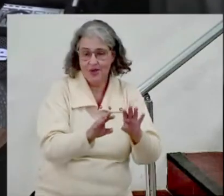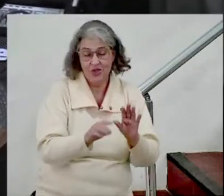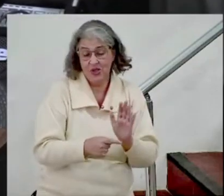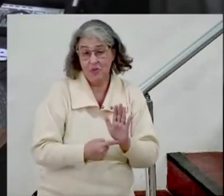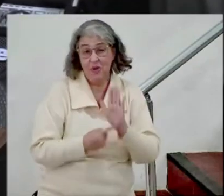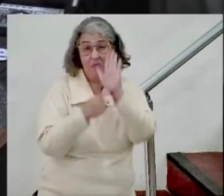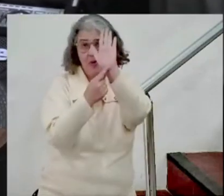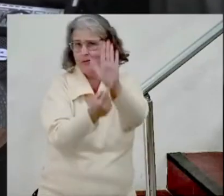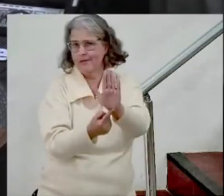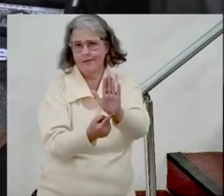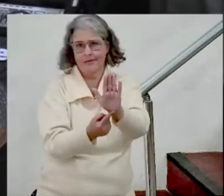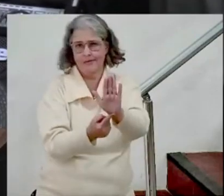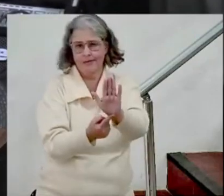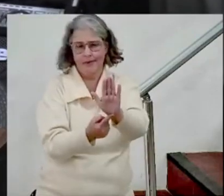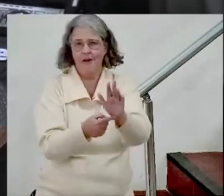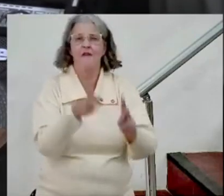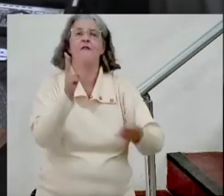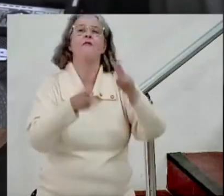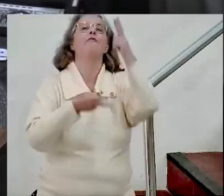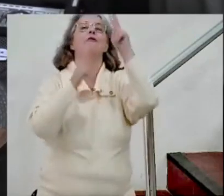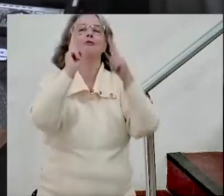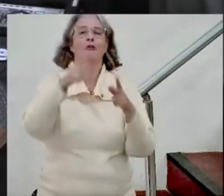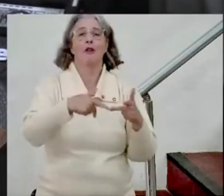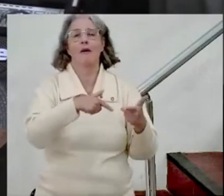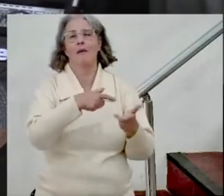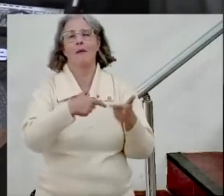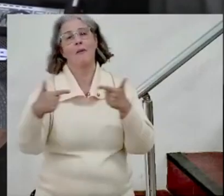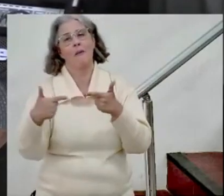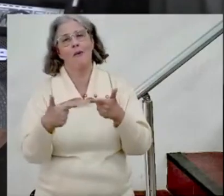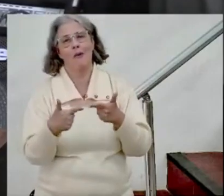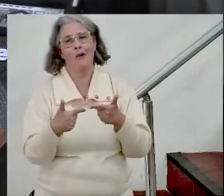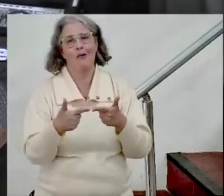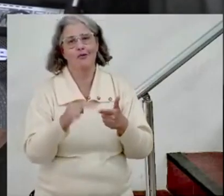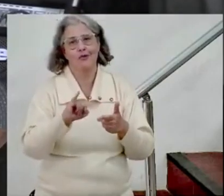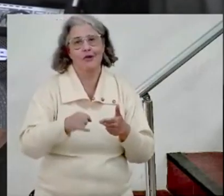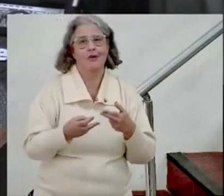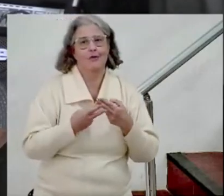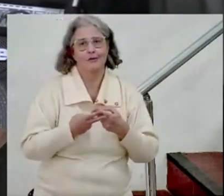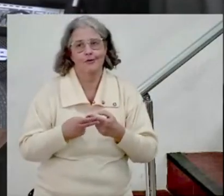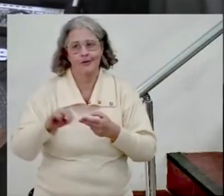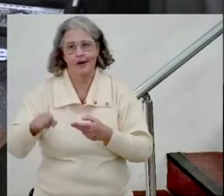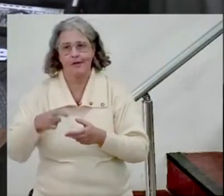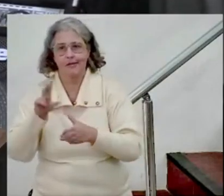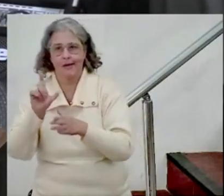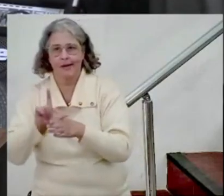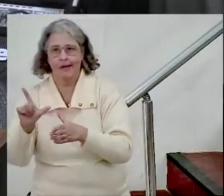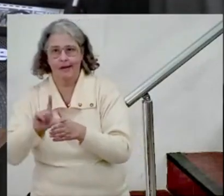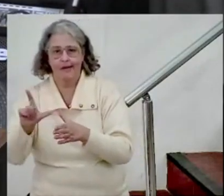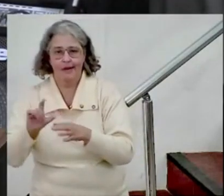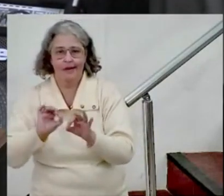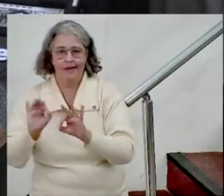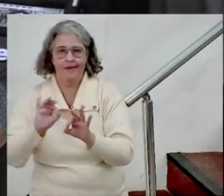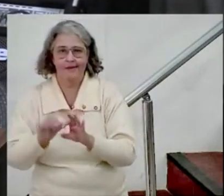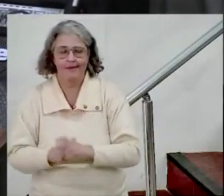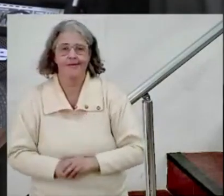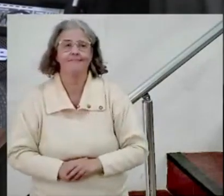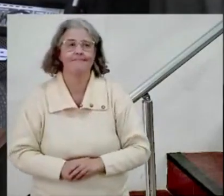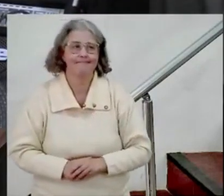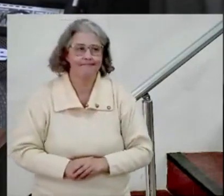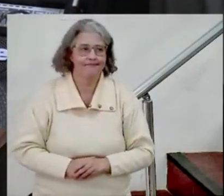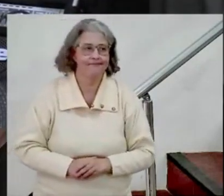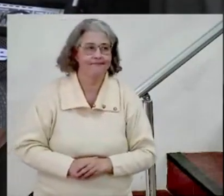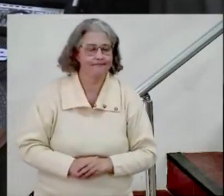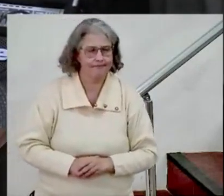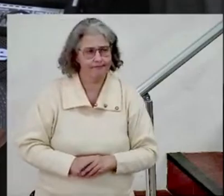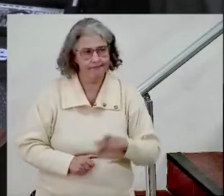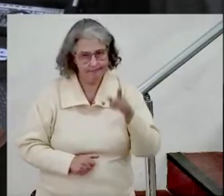os troféus. E ali você tem a sala do trono, e do lado você tem a sala em que ele conta o que aconteceu na cidade de Laquis.